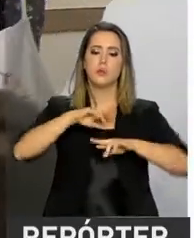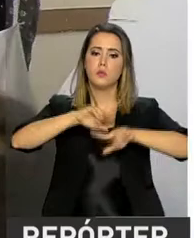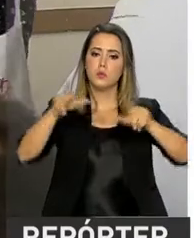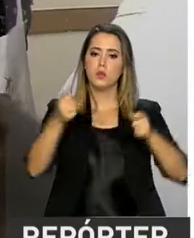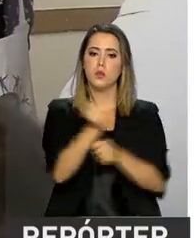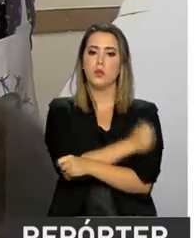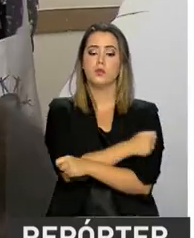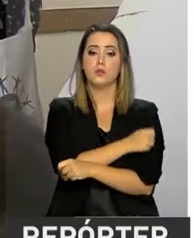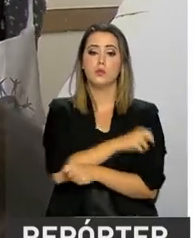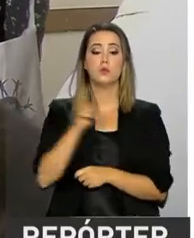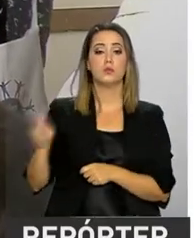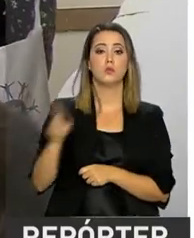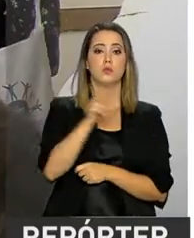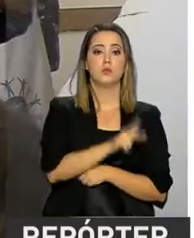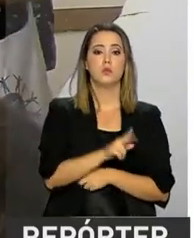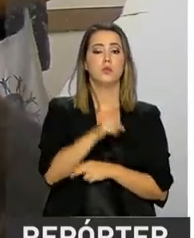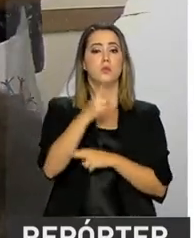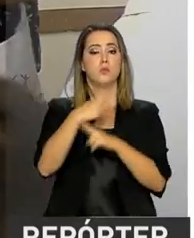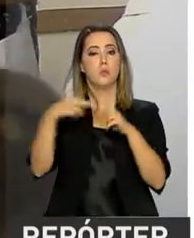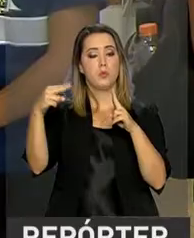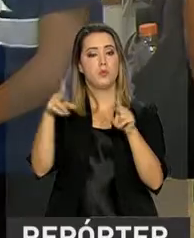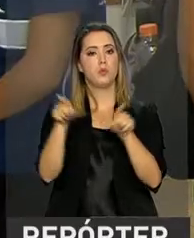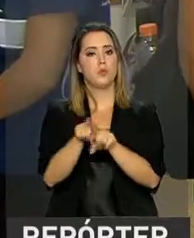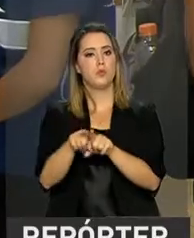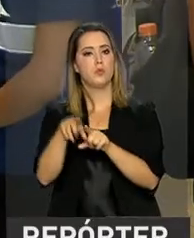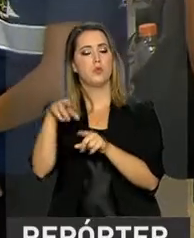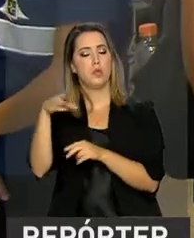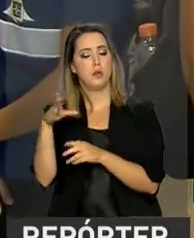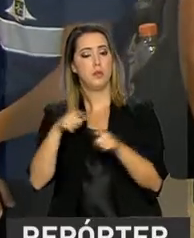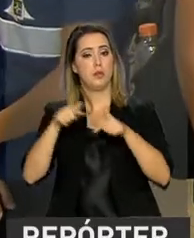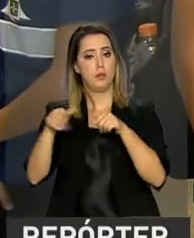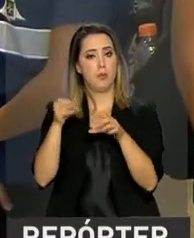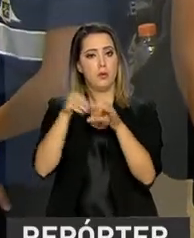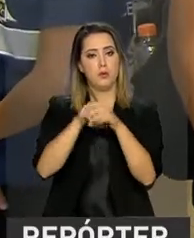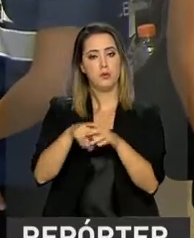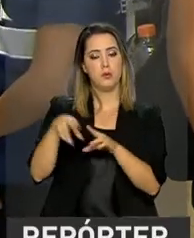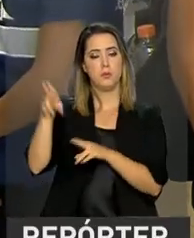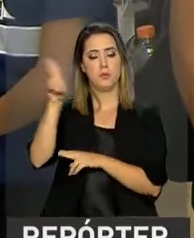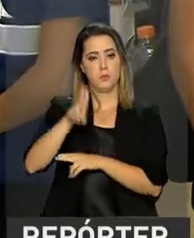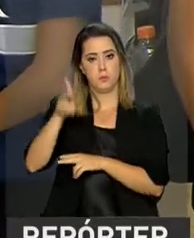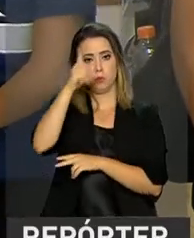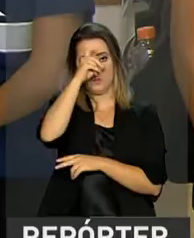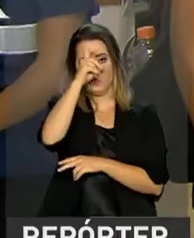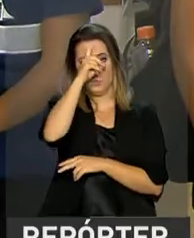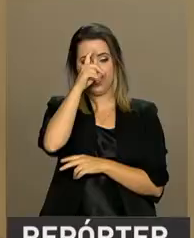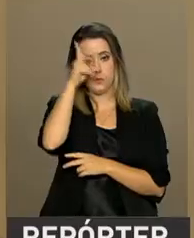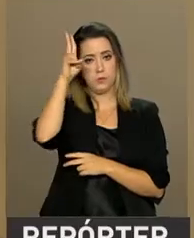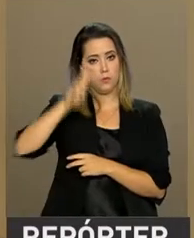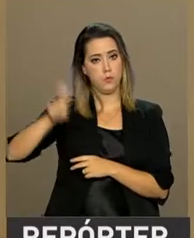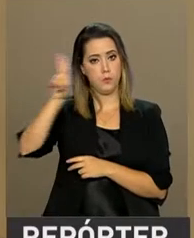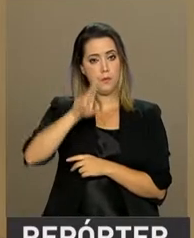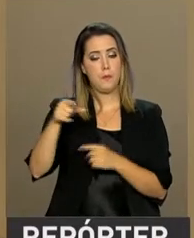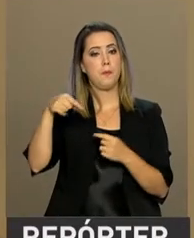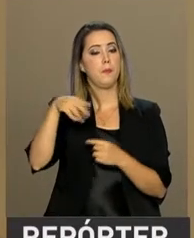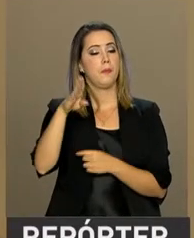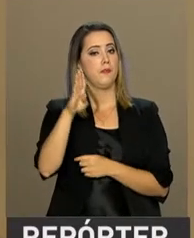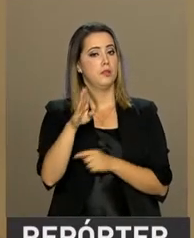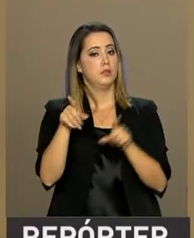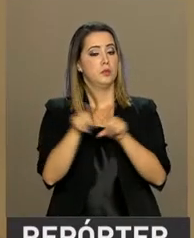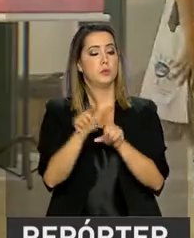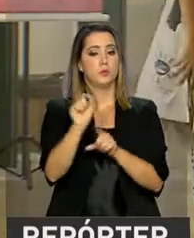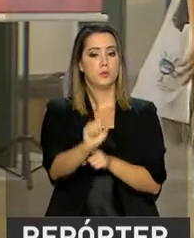alunos e professores da UNB e funcionários do HUB. A expectativa é que o evento receba, nos 2 dias de